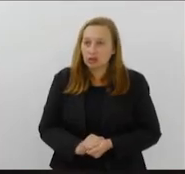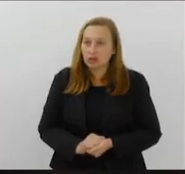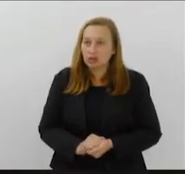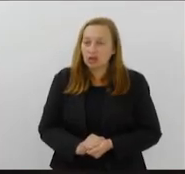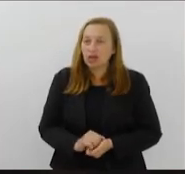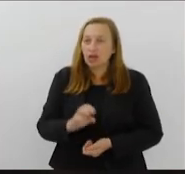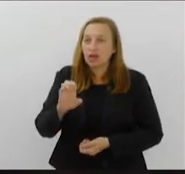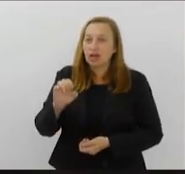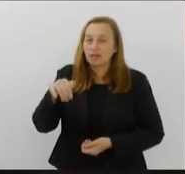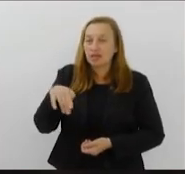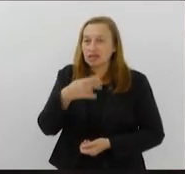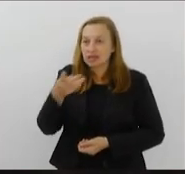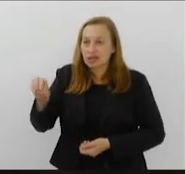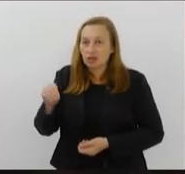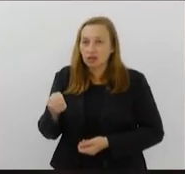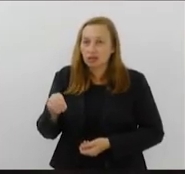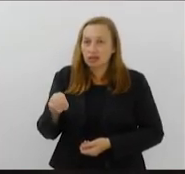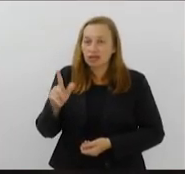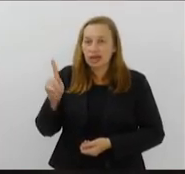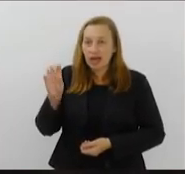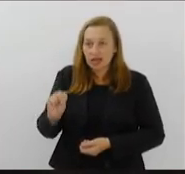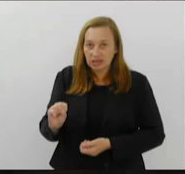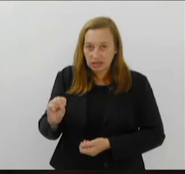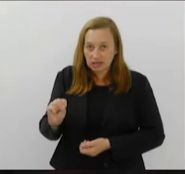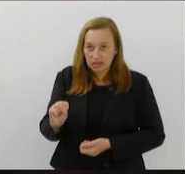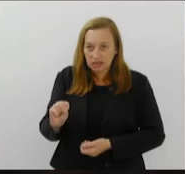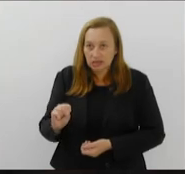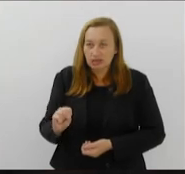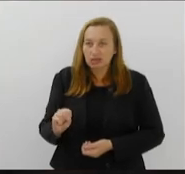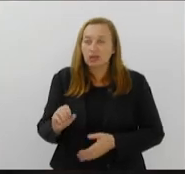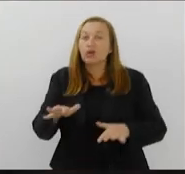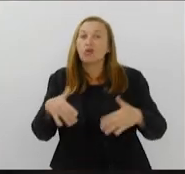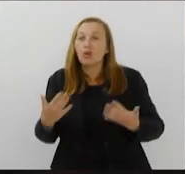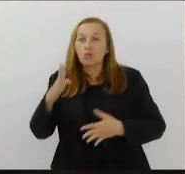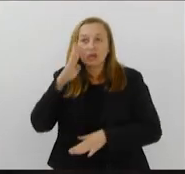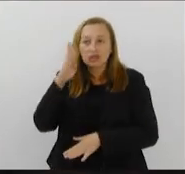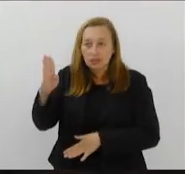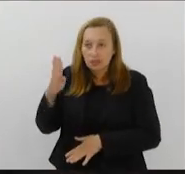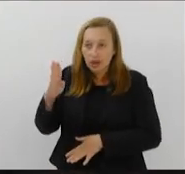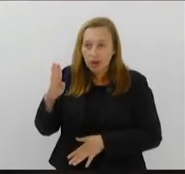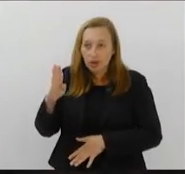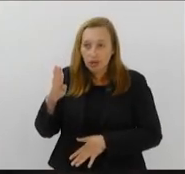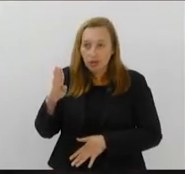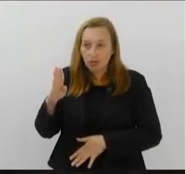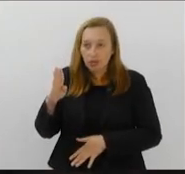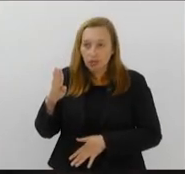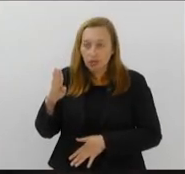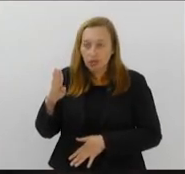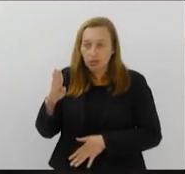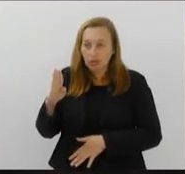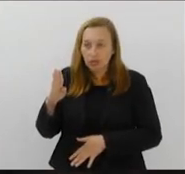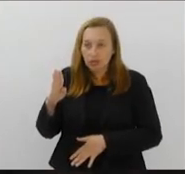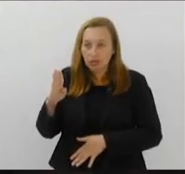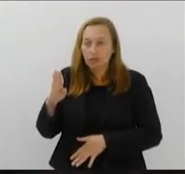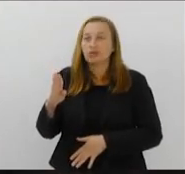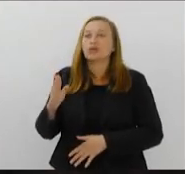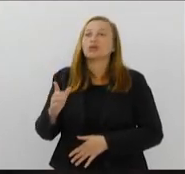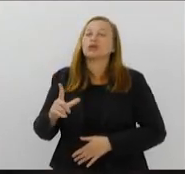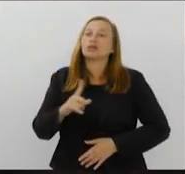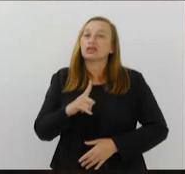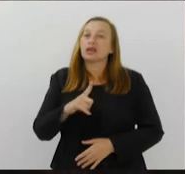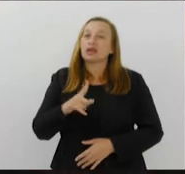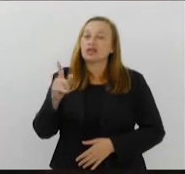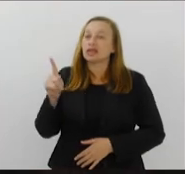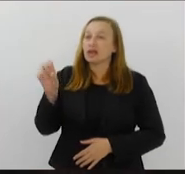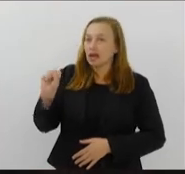estufa. Então, quais são os principais emissores, né, os setores que mais emitem no Estado do Rio de Janeiro? Então, no nosso